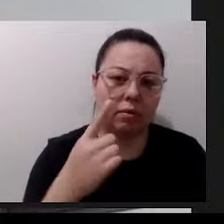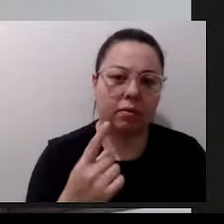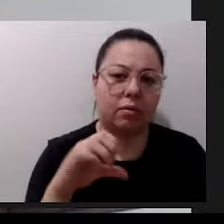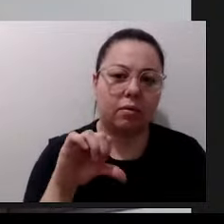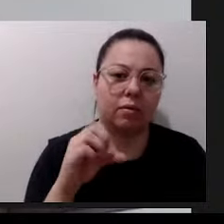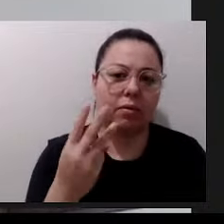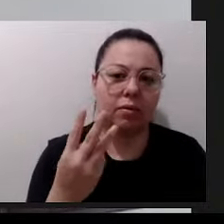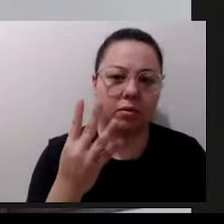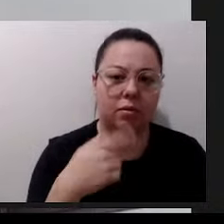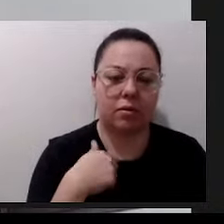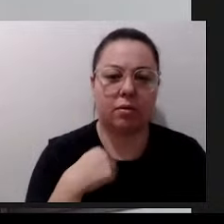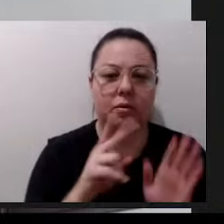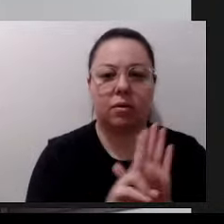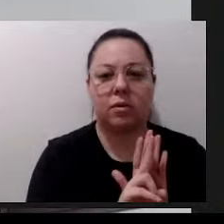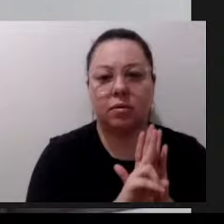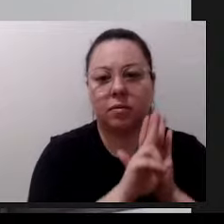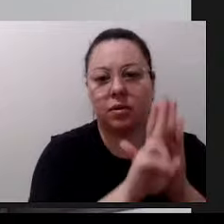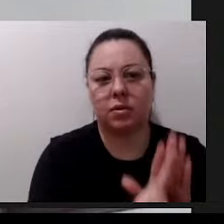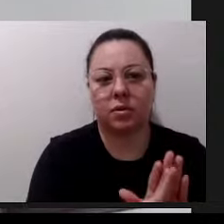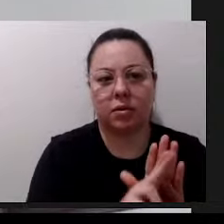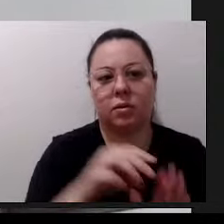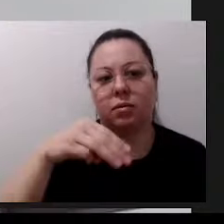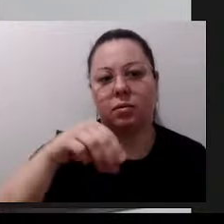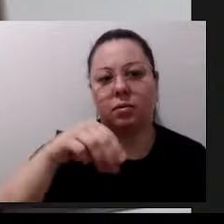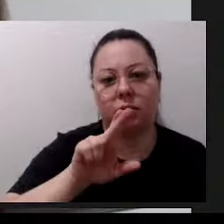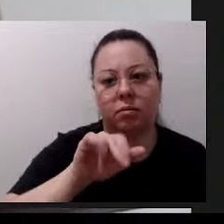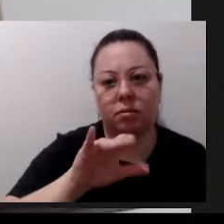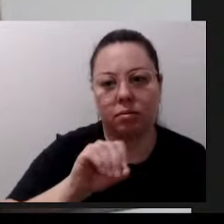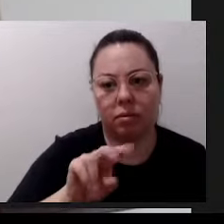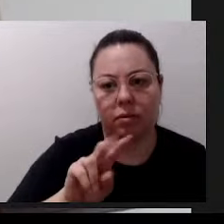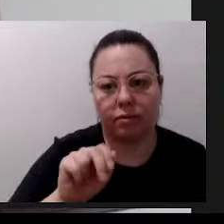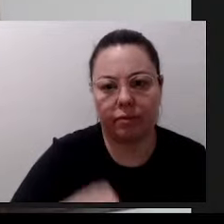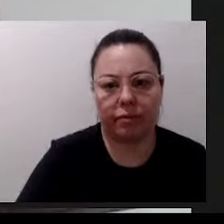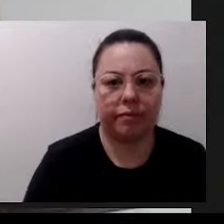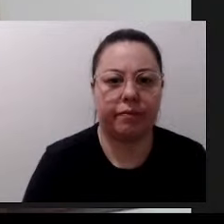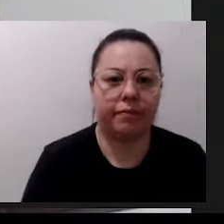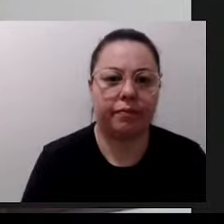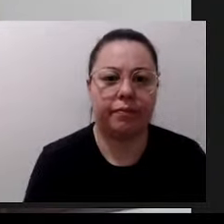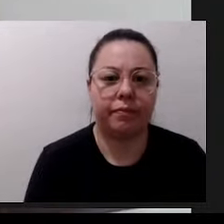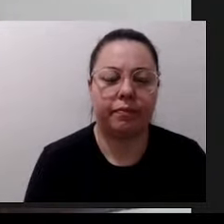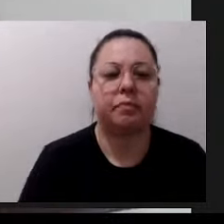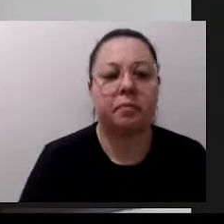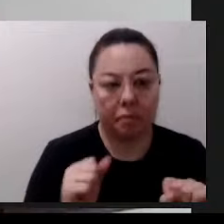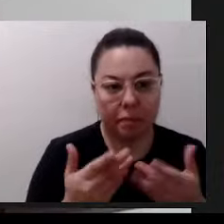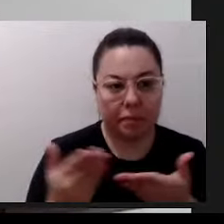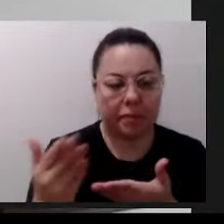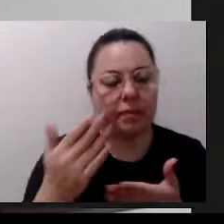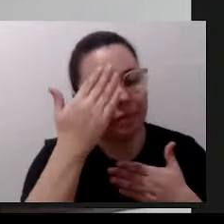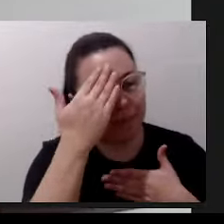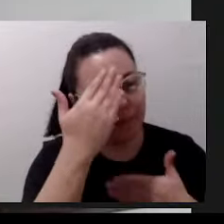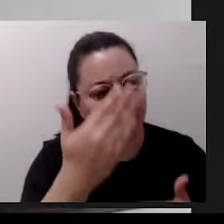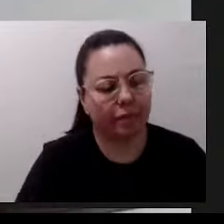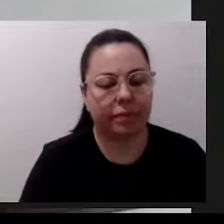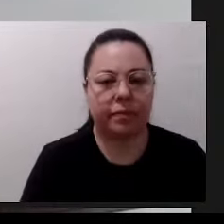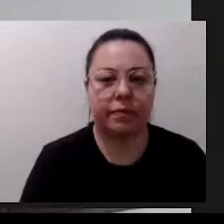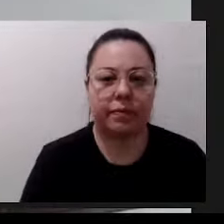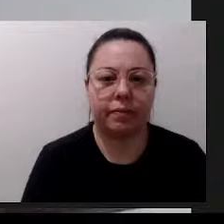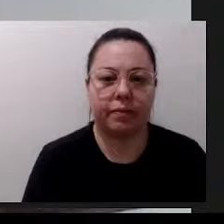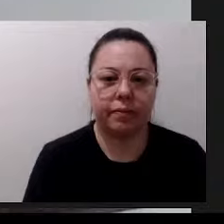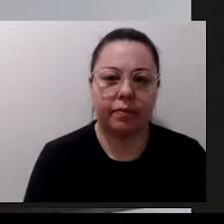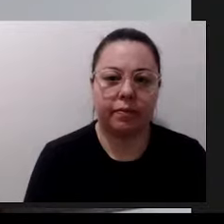senhor Marivan. Com a palavra, doutor. Obrigada. A